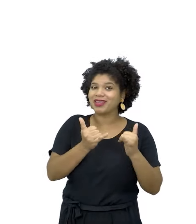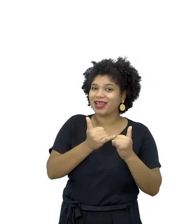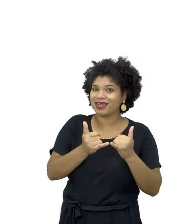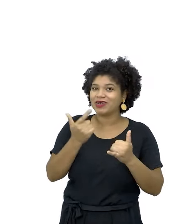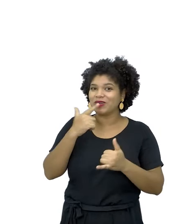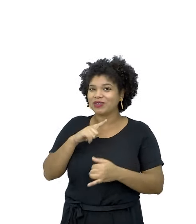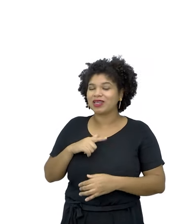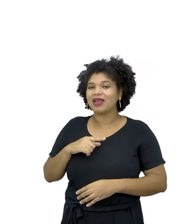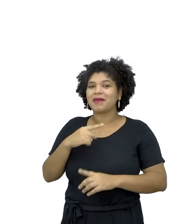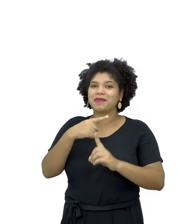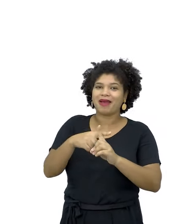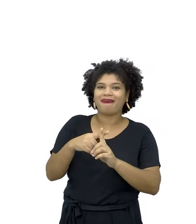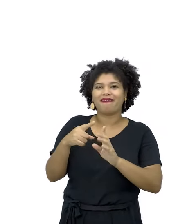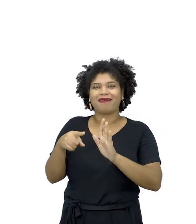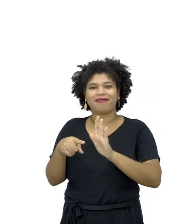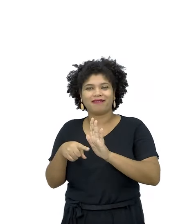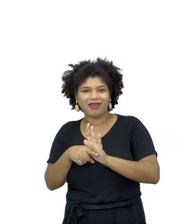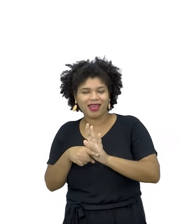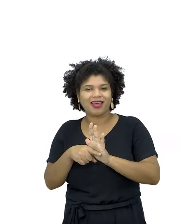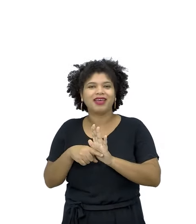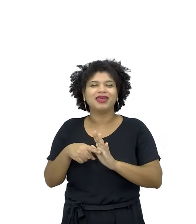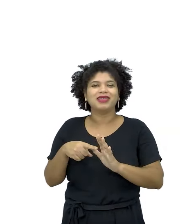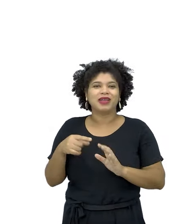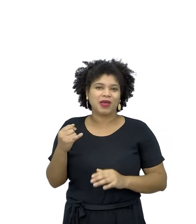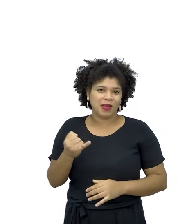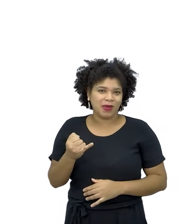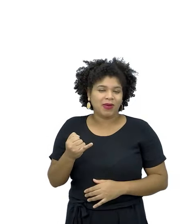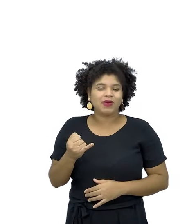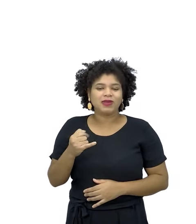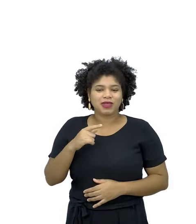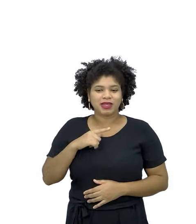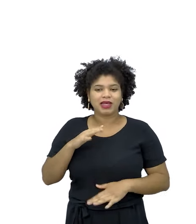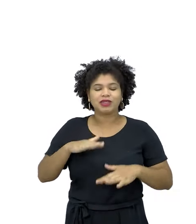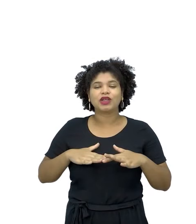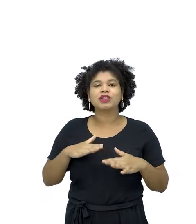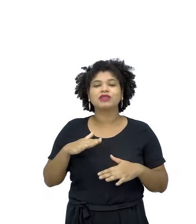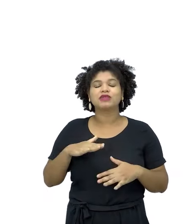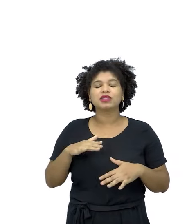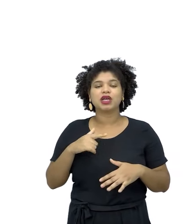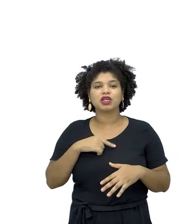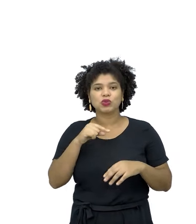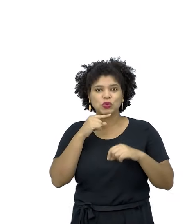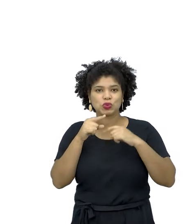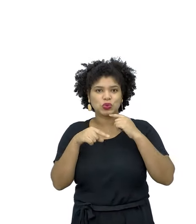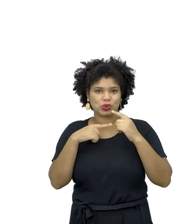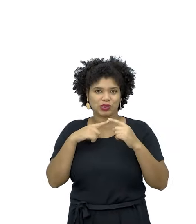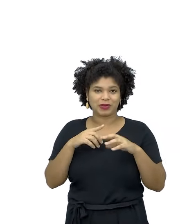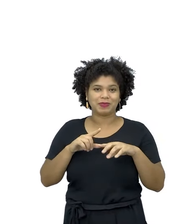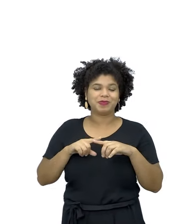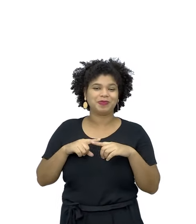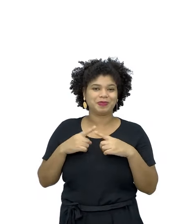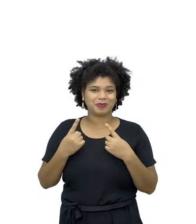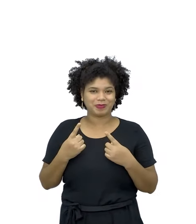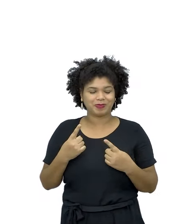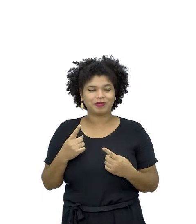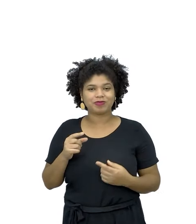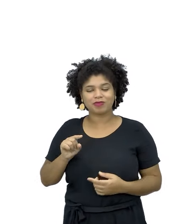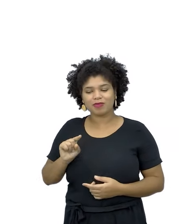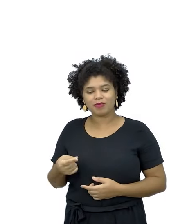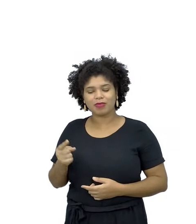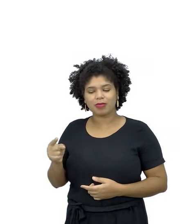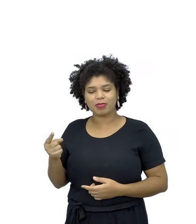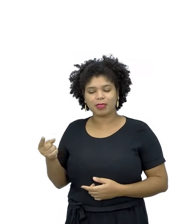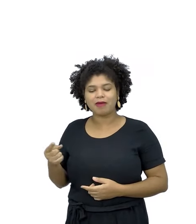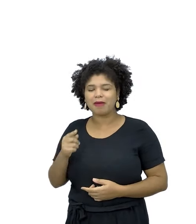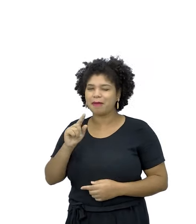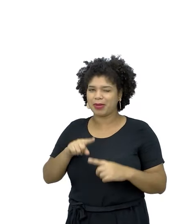adição, subtração, multiplicação e divisão, talvez apareça um pouquinho de dúvida por conta das casas decimais aí, mas às vezes ele